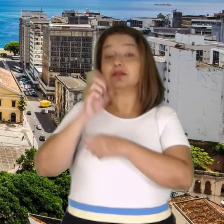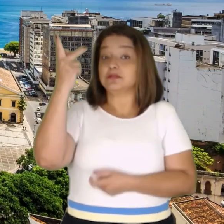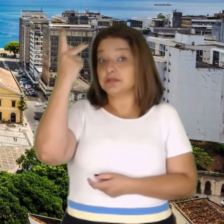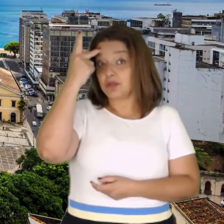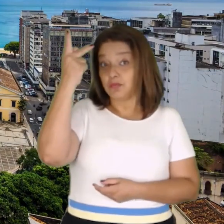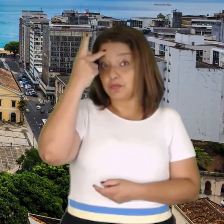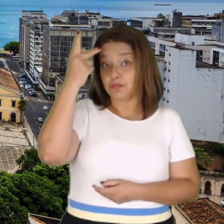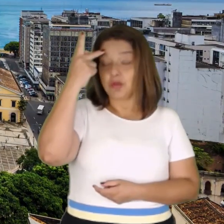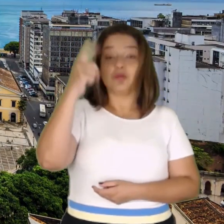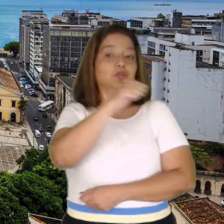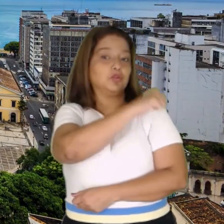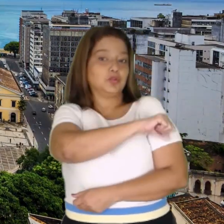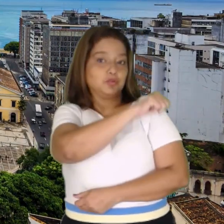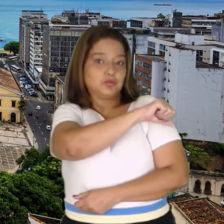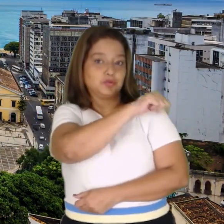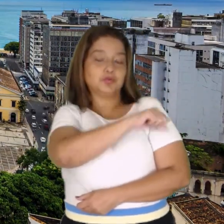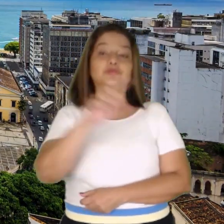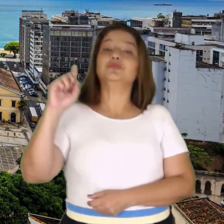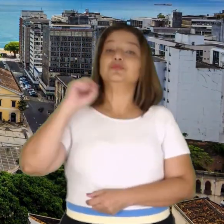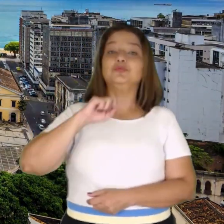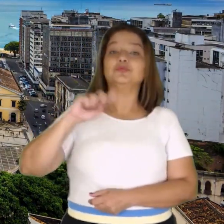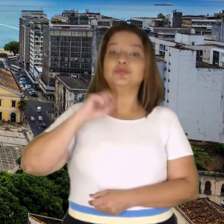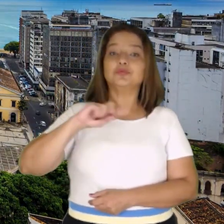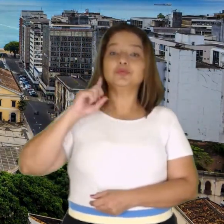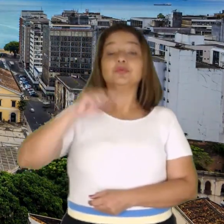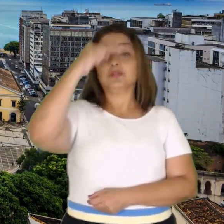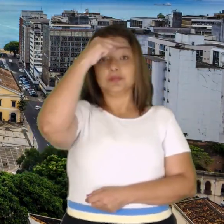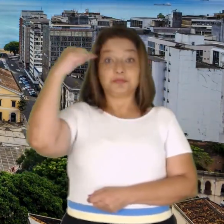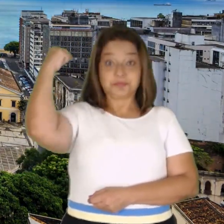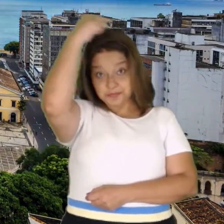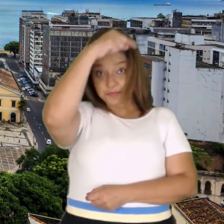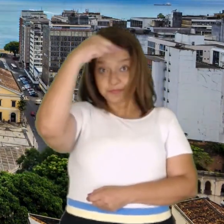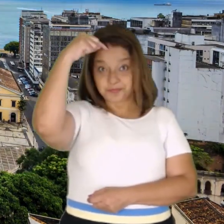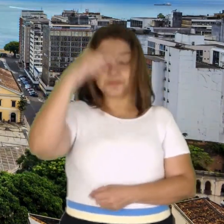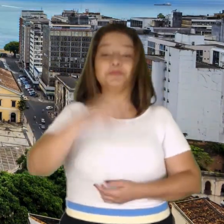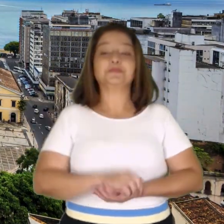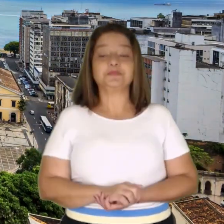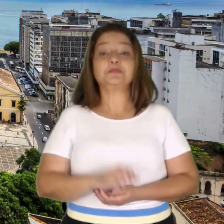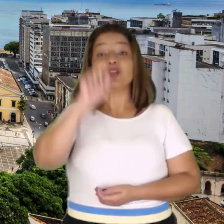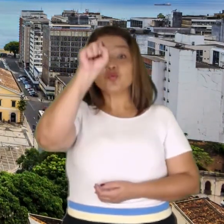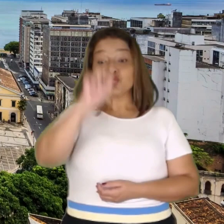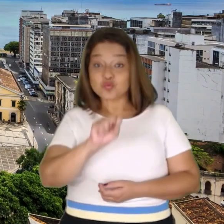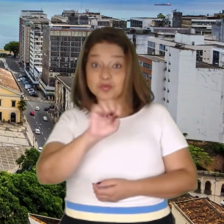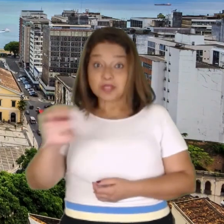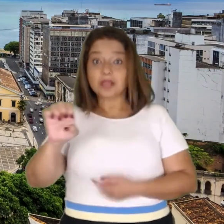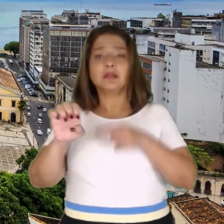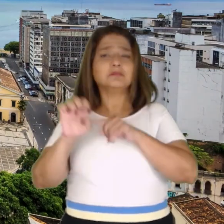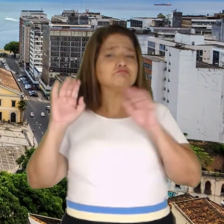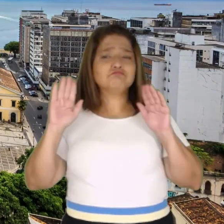São Paulo, Rio de Janeiro, Minas Gerais e Espírito Santo. O